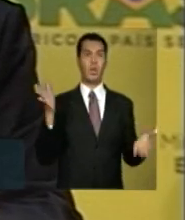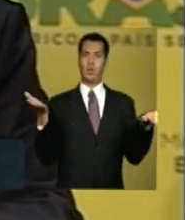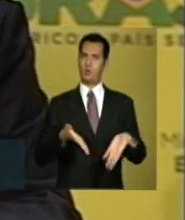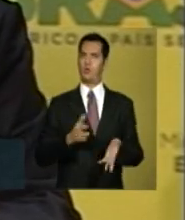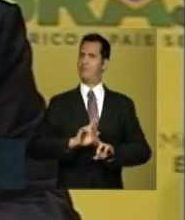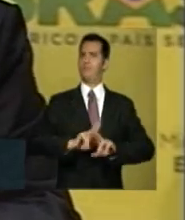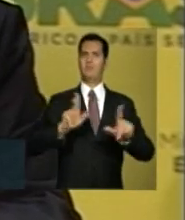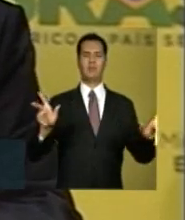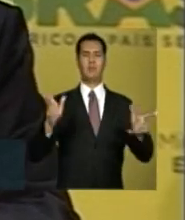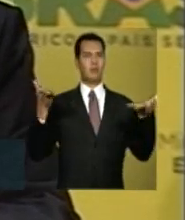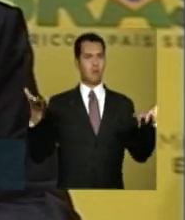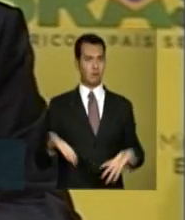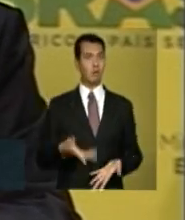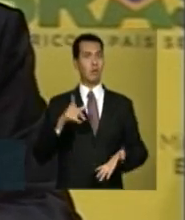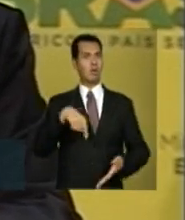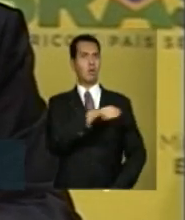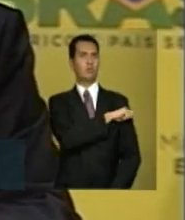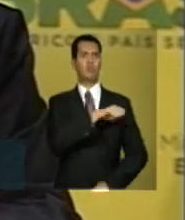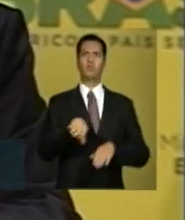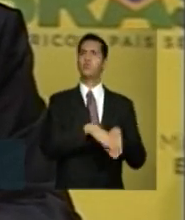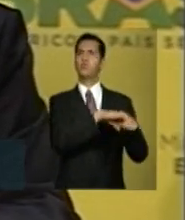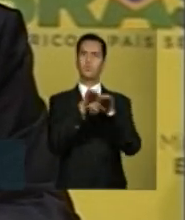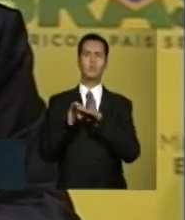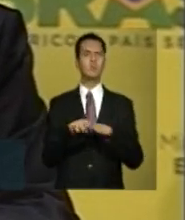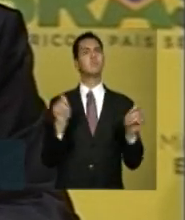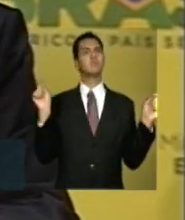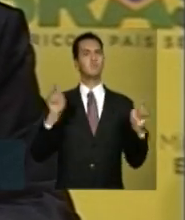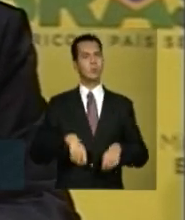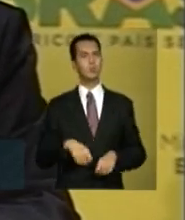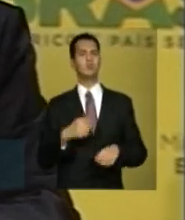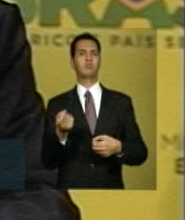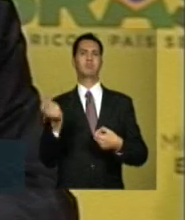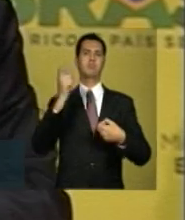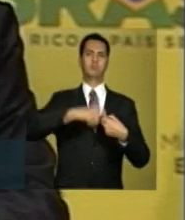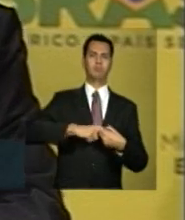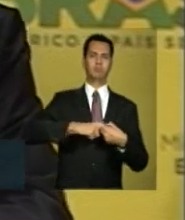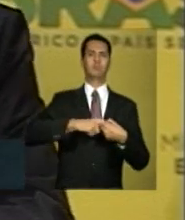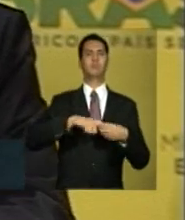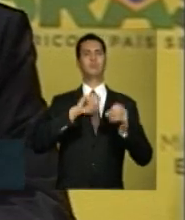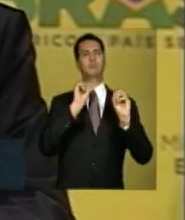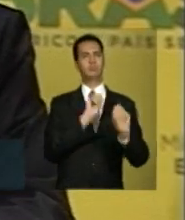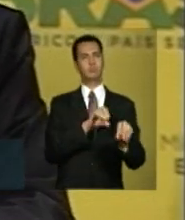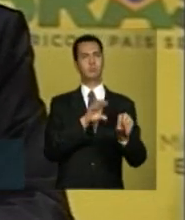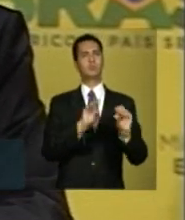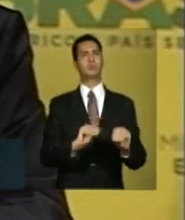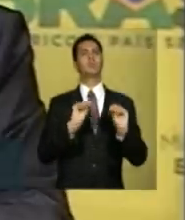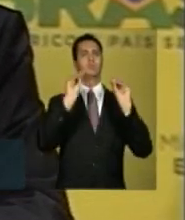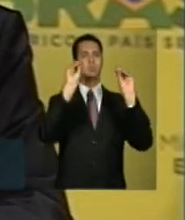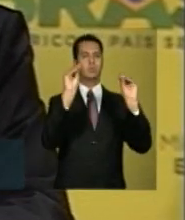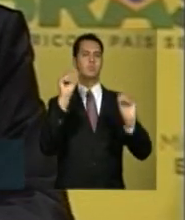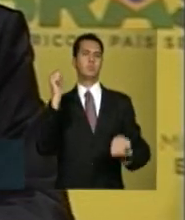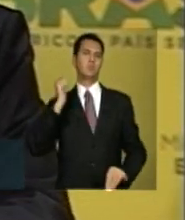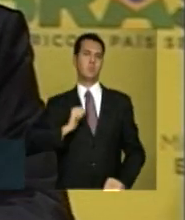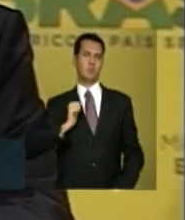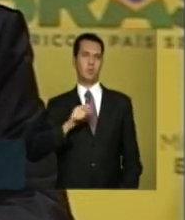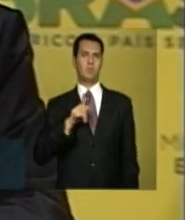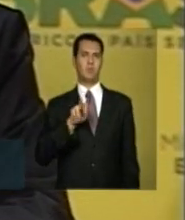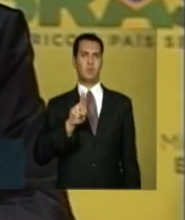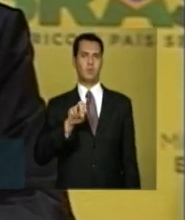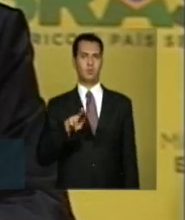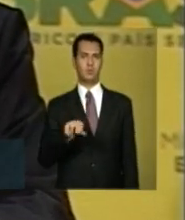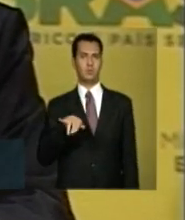mérito para que os alunos de baixa renda temam acesso ao ensino superior privado em condições